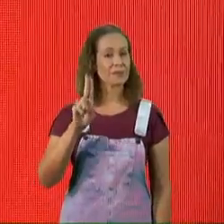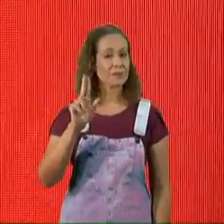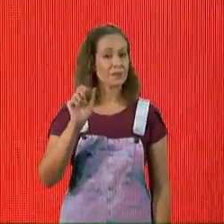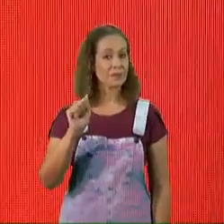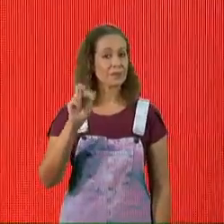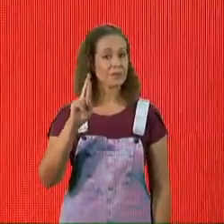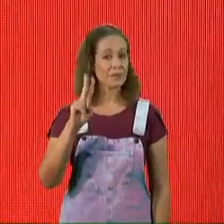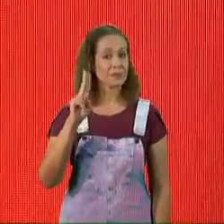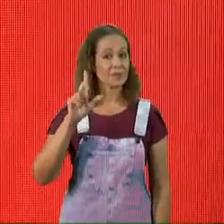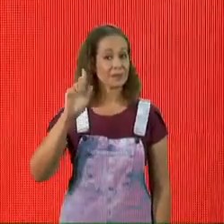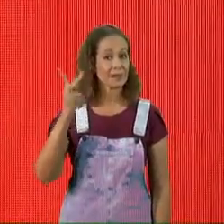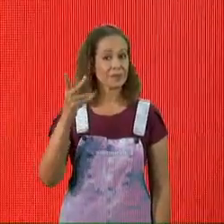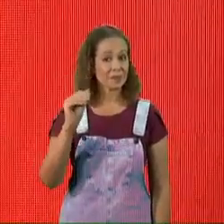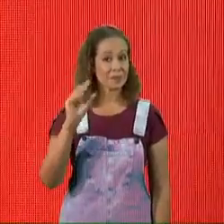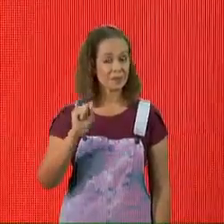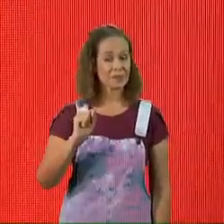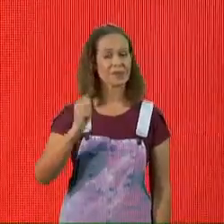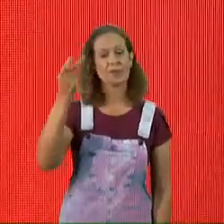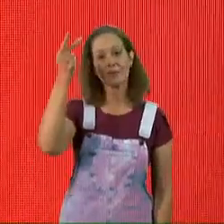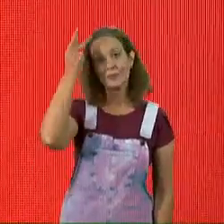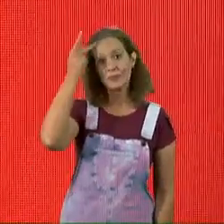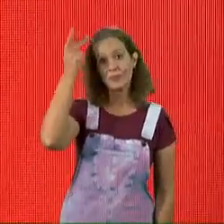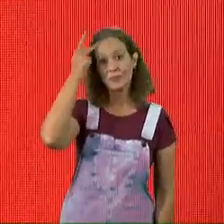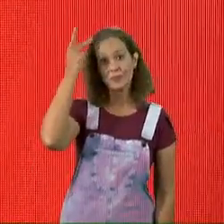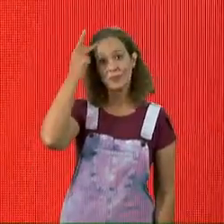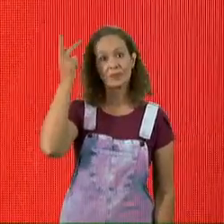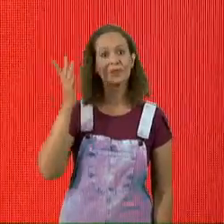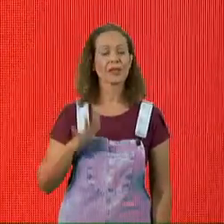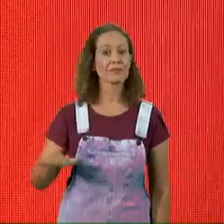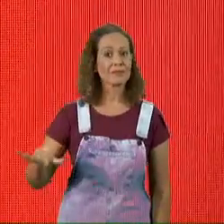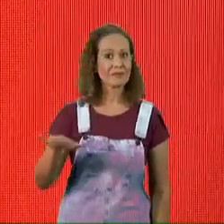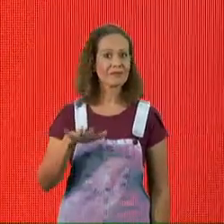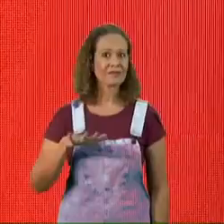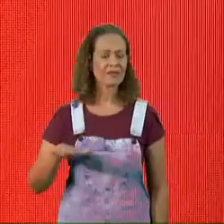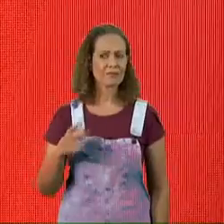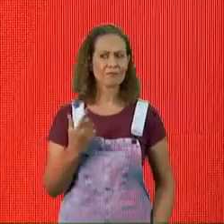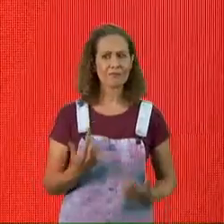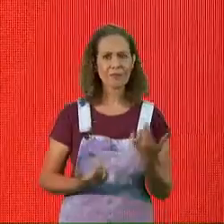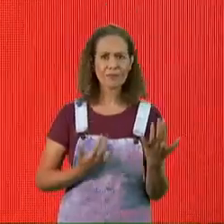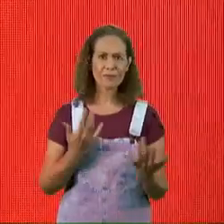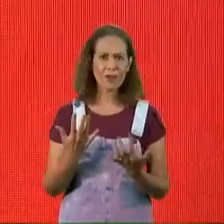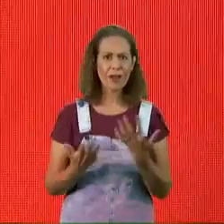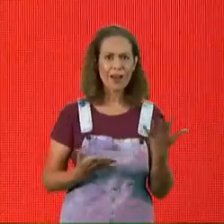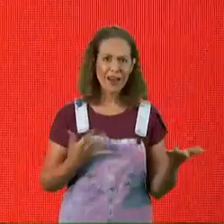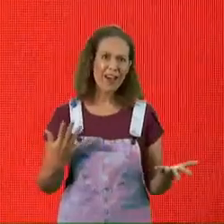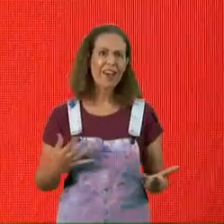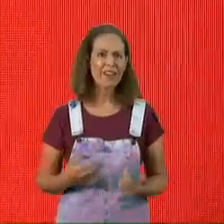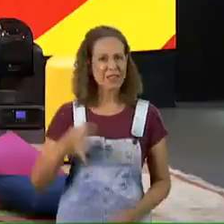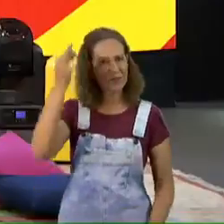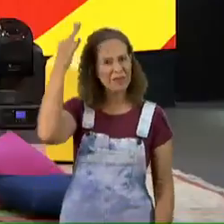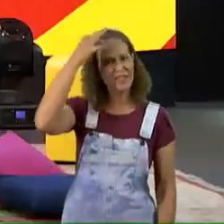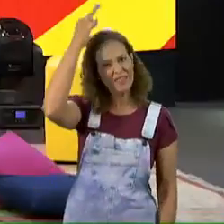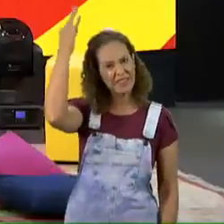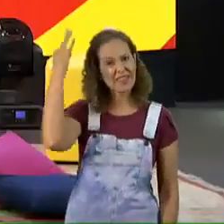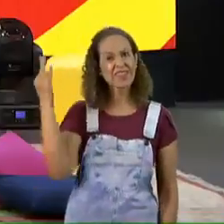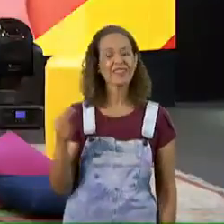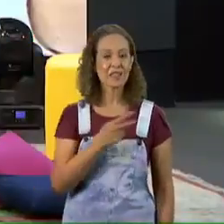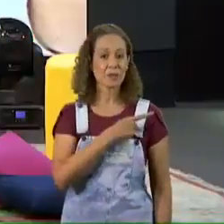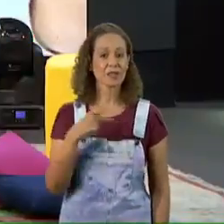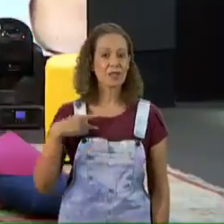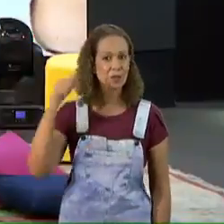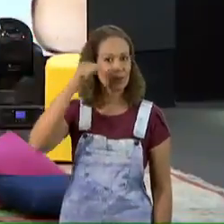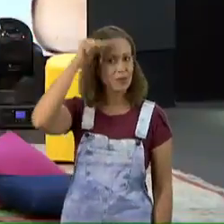São Paulo, da Regional do Fogo, do pastor Marco Túlio. Que bênção poder receber essa família aqui. A família já está